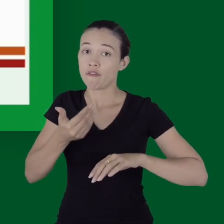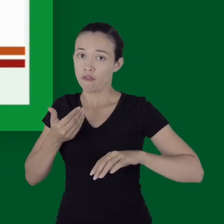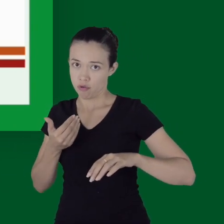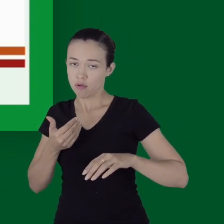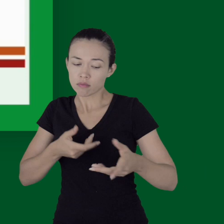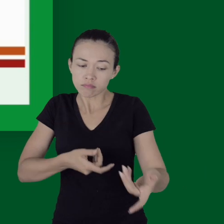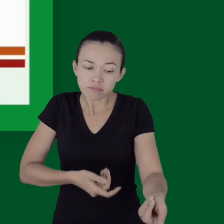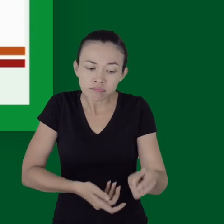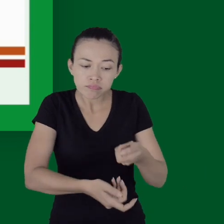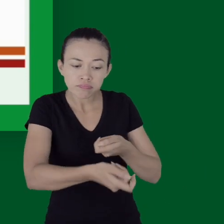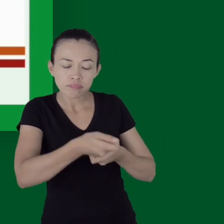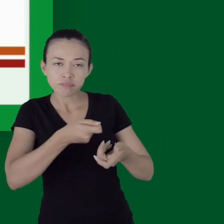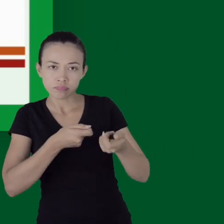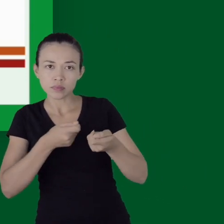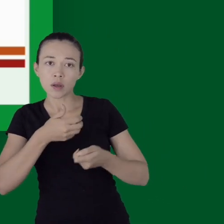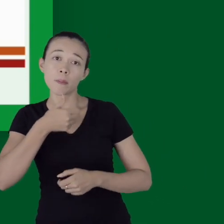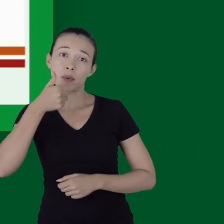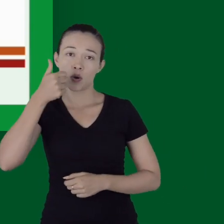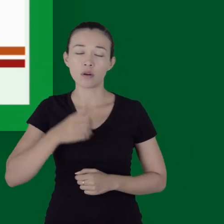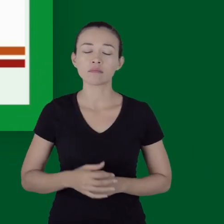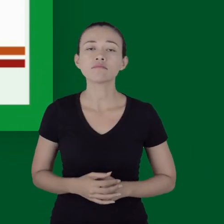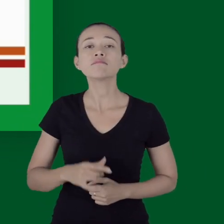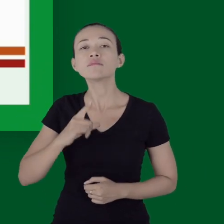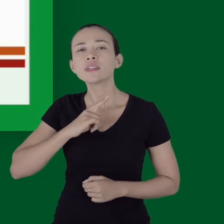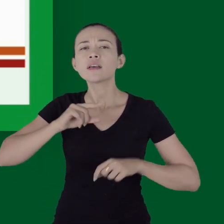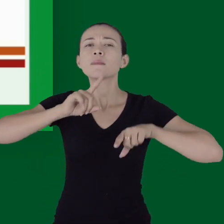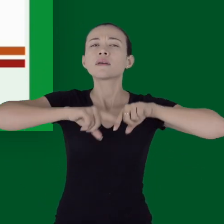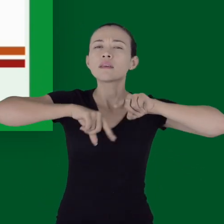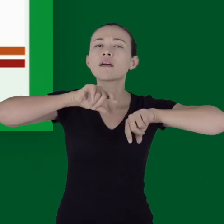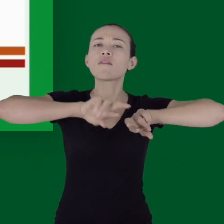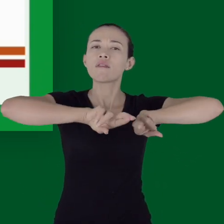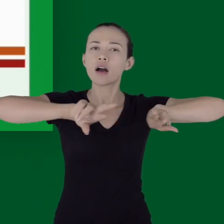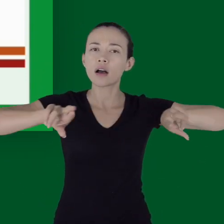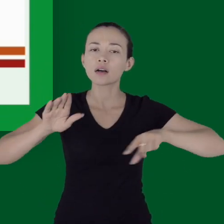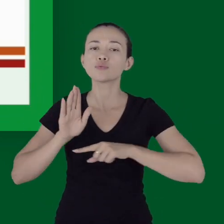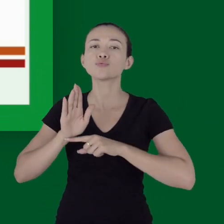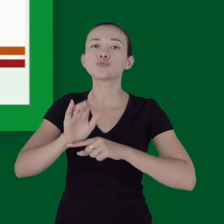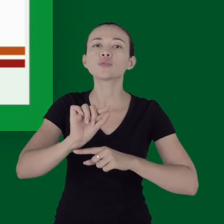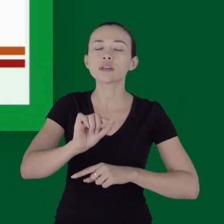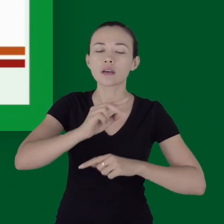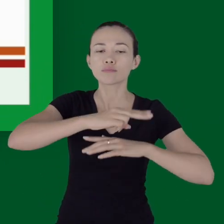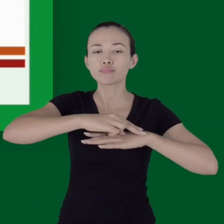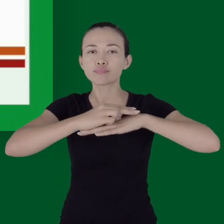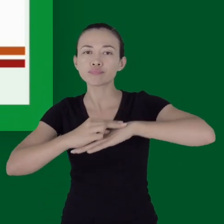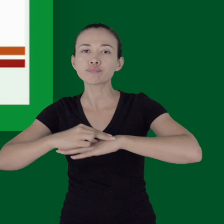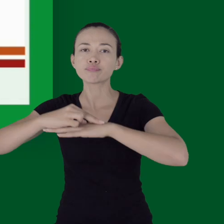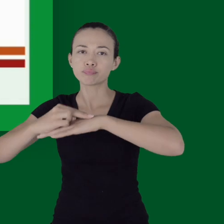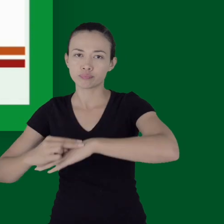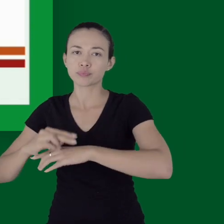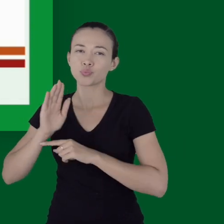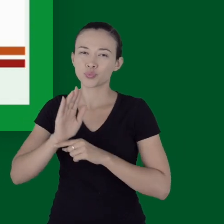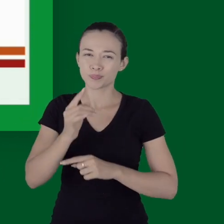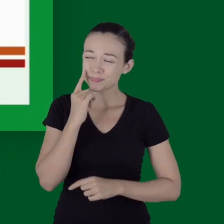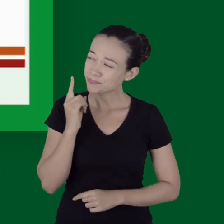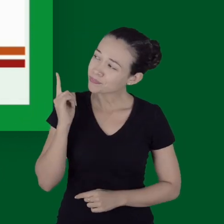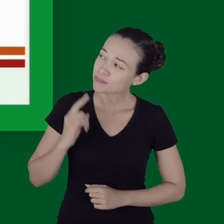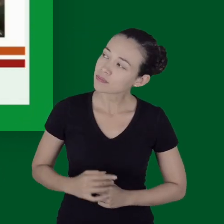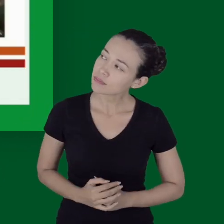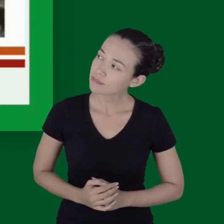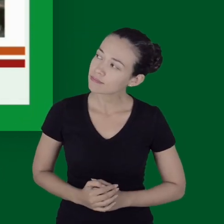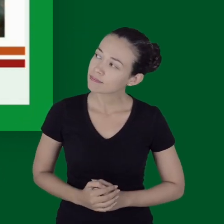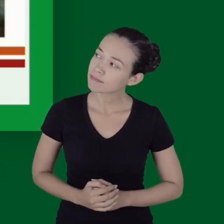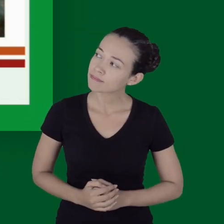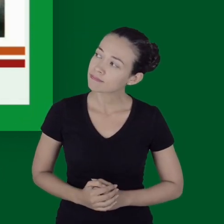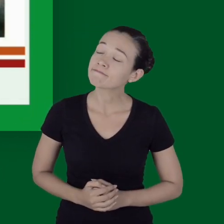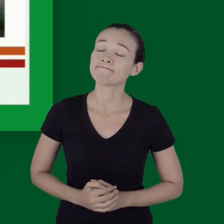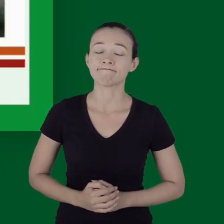com socorristas fora da água, né? E destaque para dispositivos de flutuação que podem ser usados